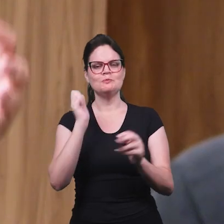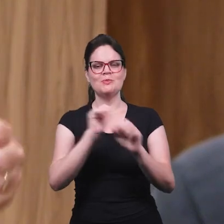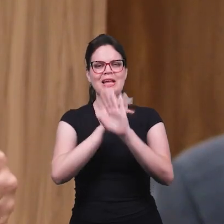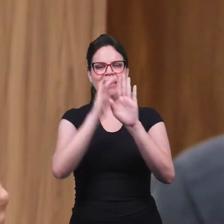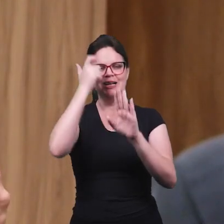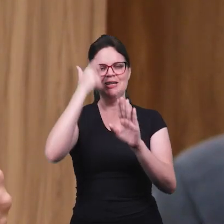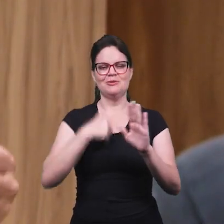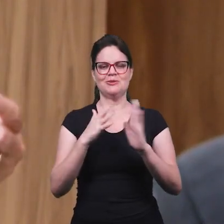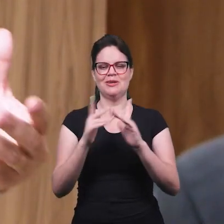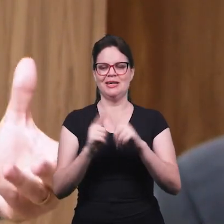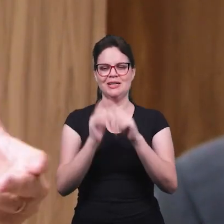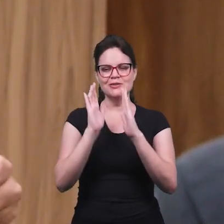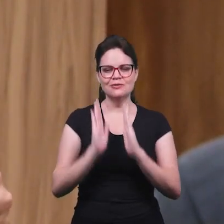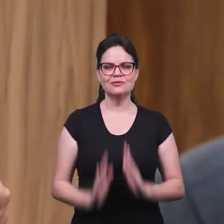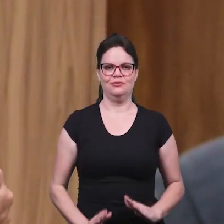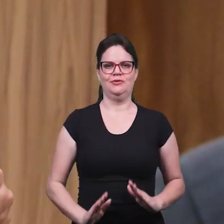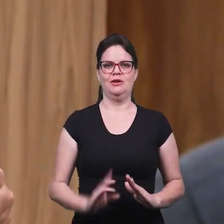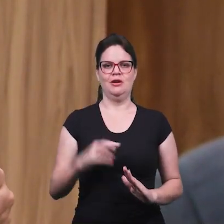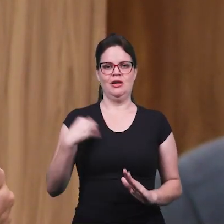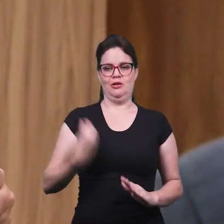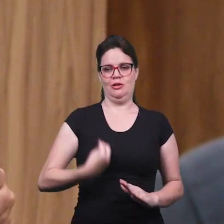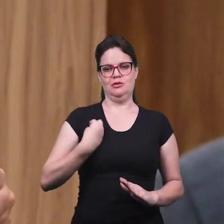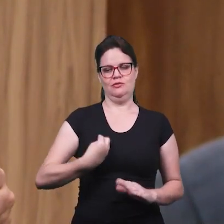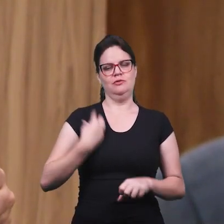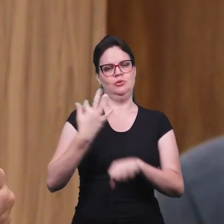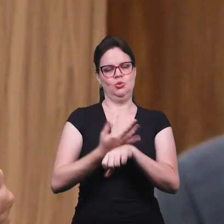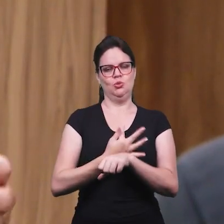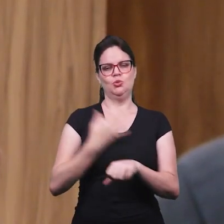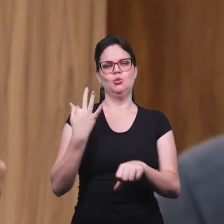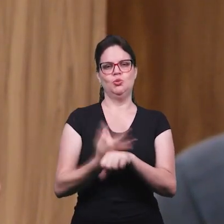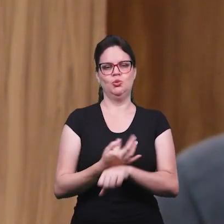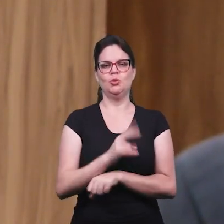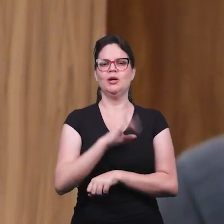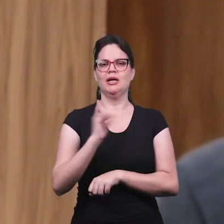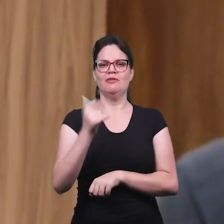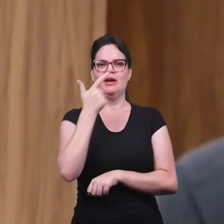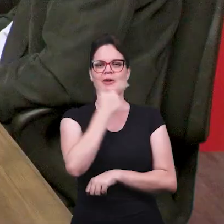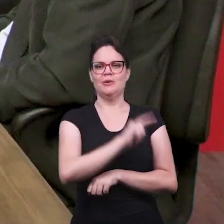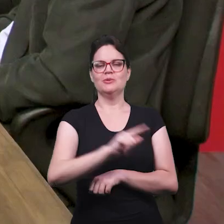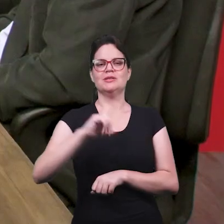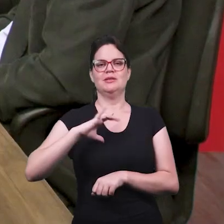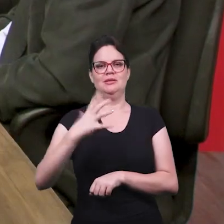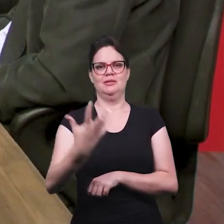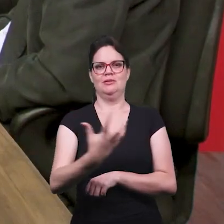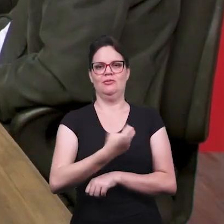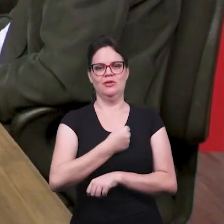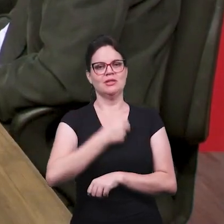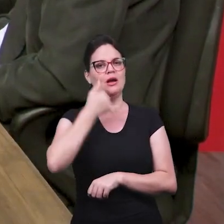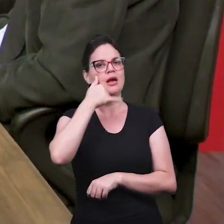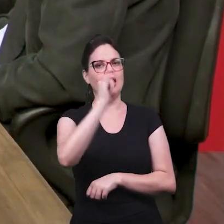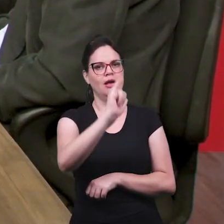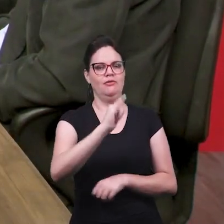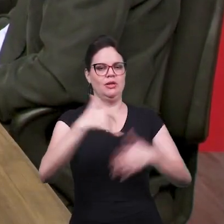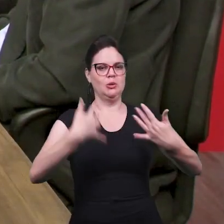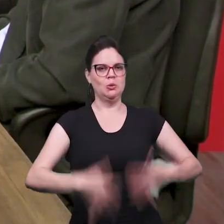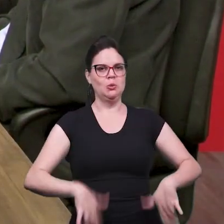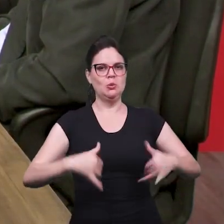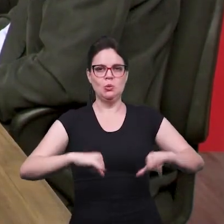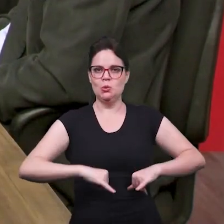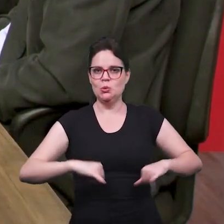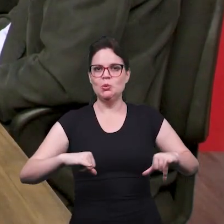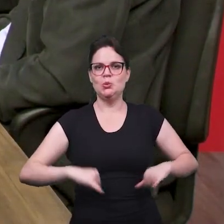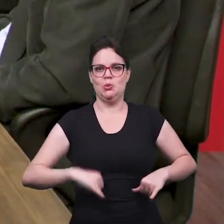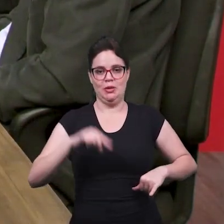desse momento tão difícil que virá sobre o mundo, chamado Grande Tribulação. Maravilha. E